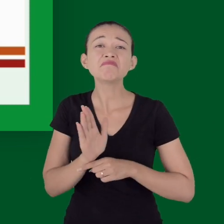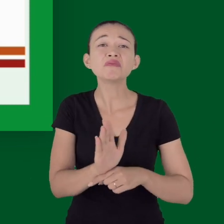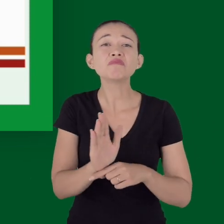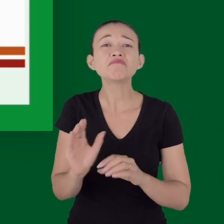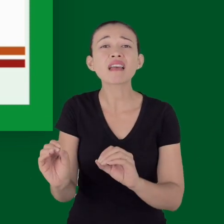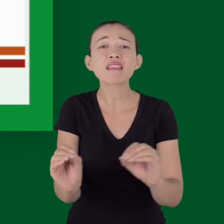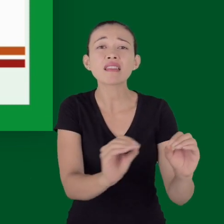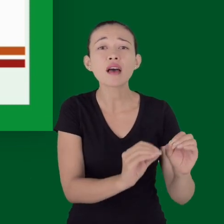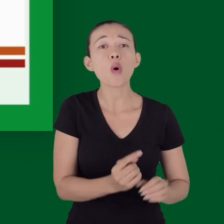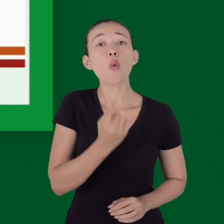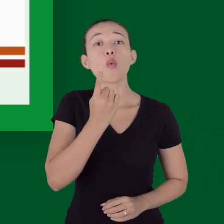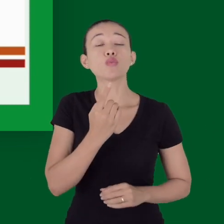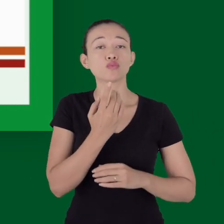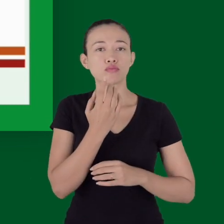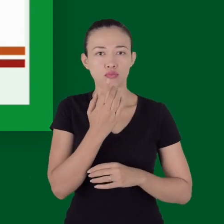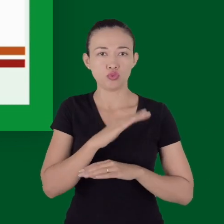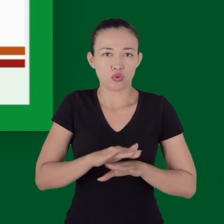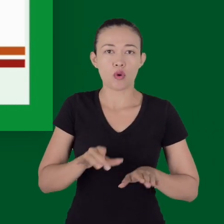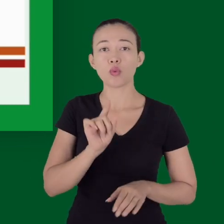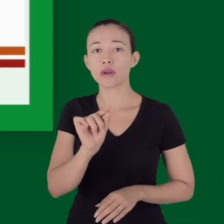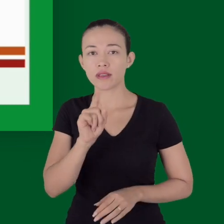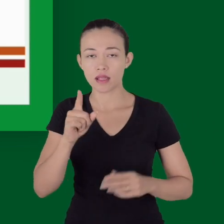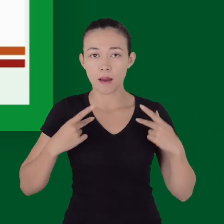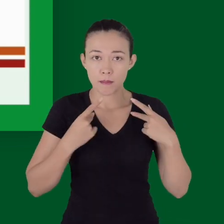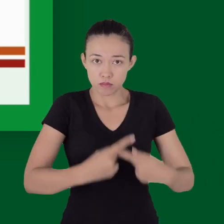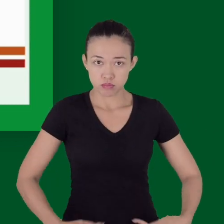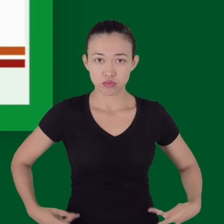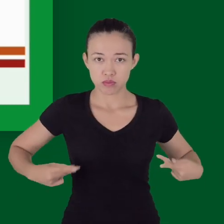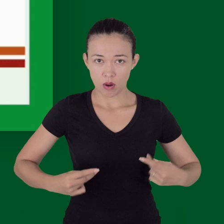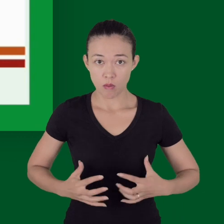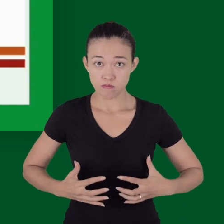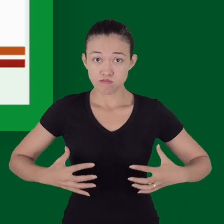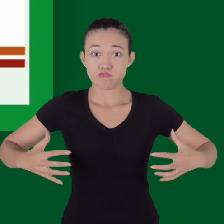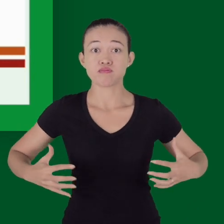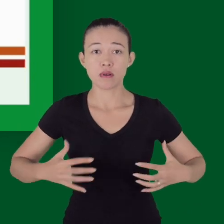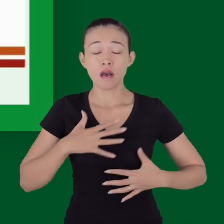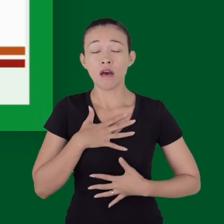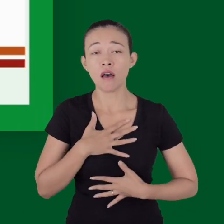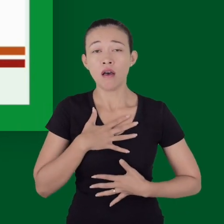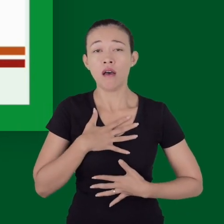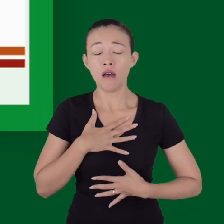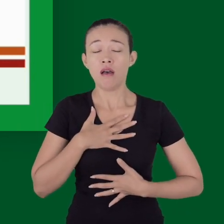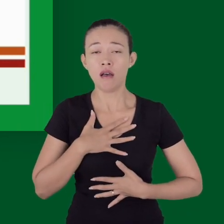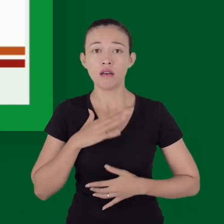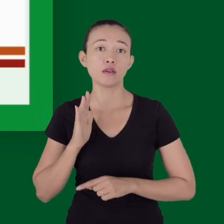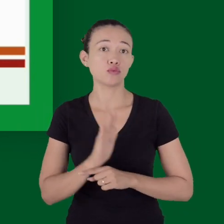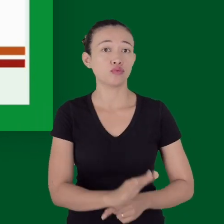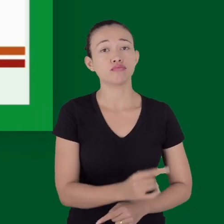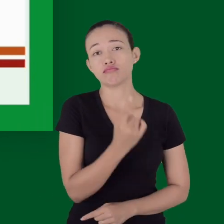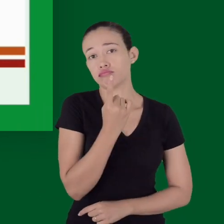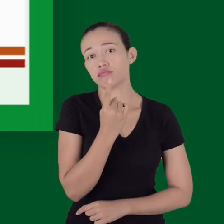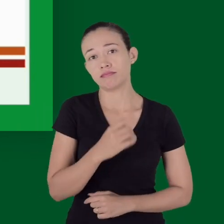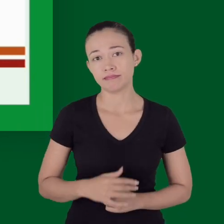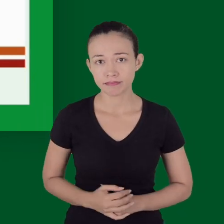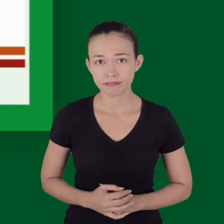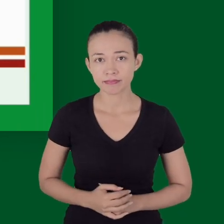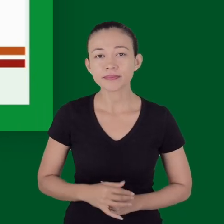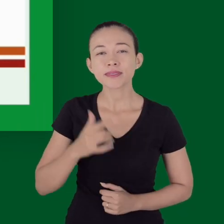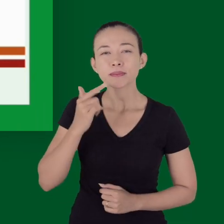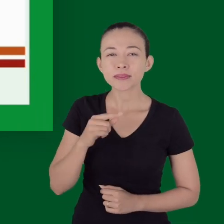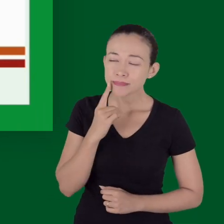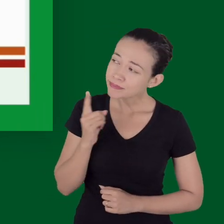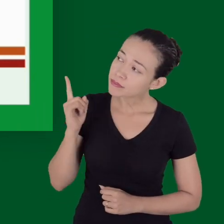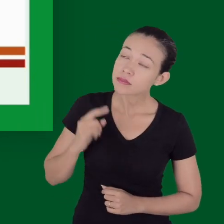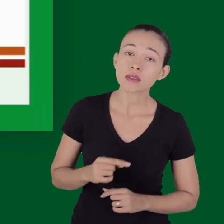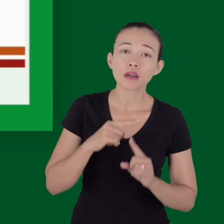quadros de broncoespasmo. É sempre importante lembrar de tratar a hipotermia e não parar a RCP até que